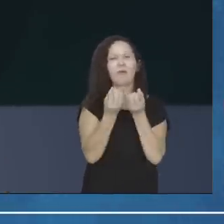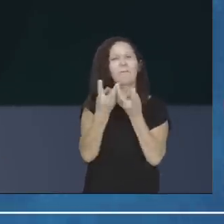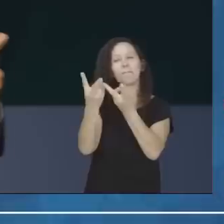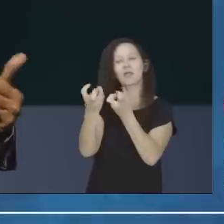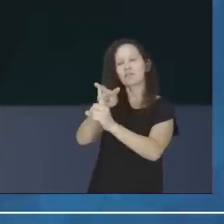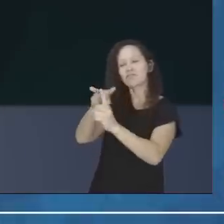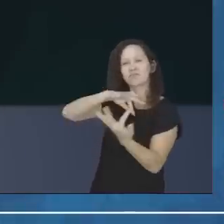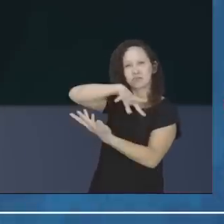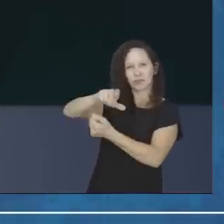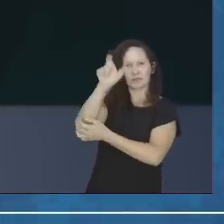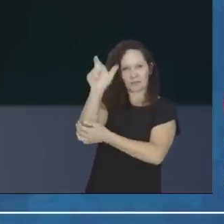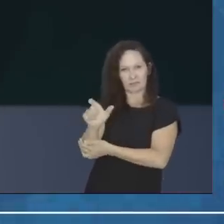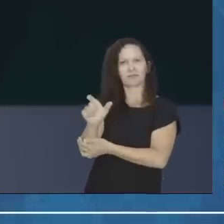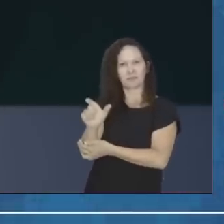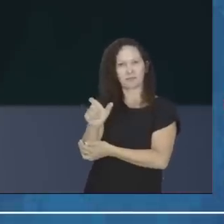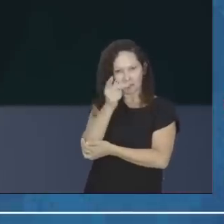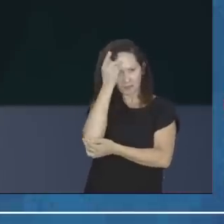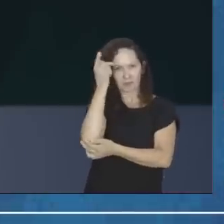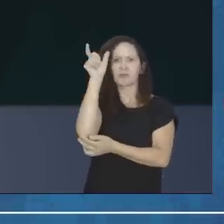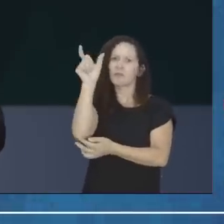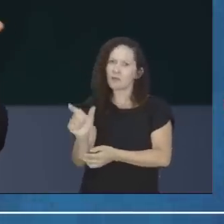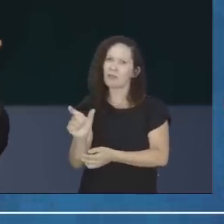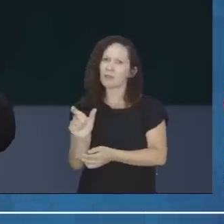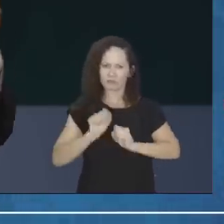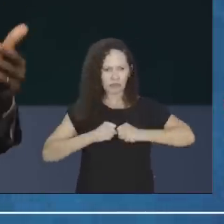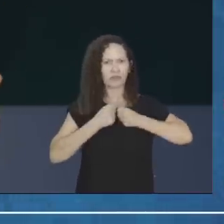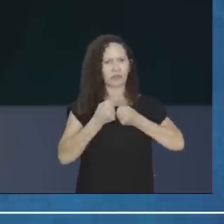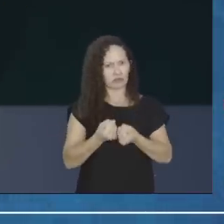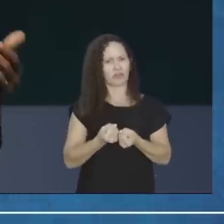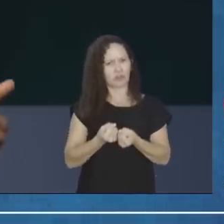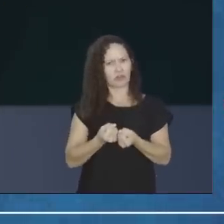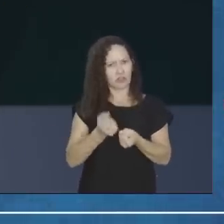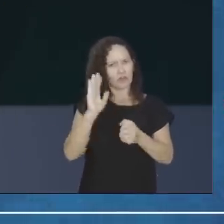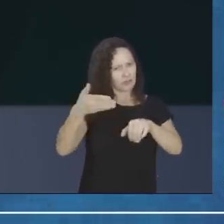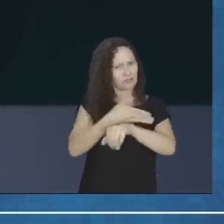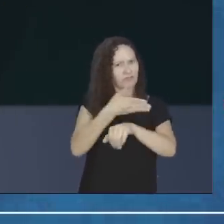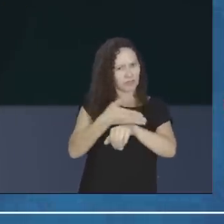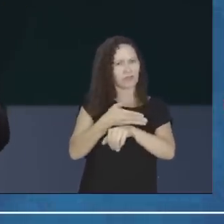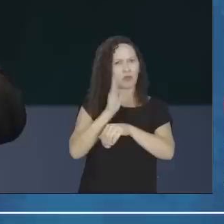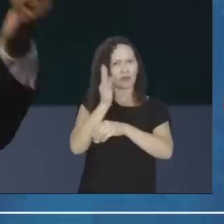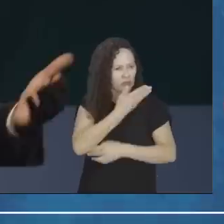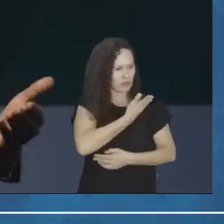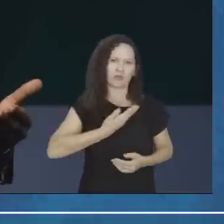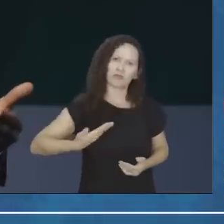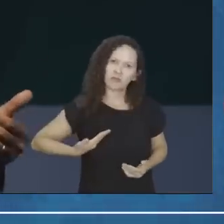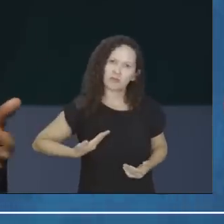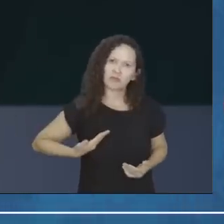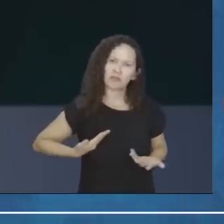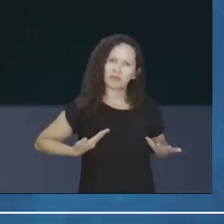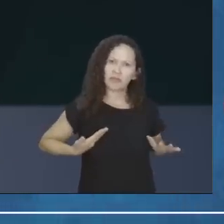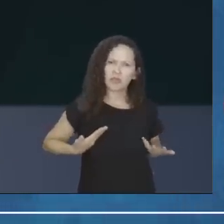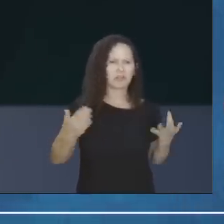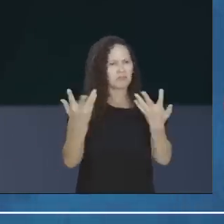uma pessoa, uma dedicação incrível, né, e fez parte de um governo ultra exitoso,